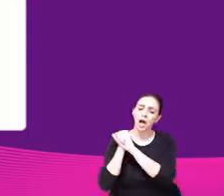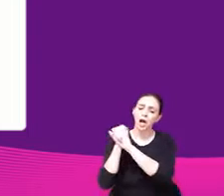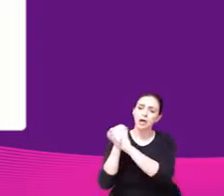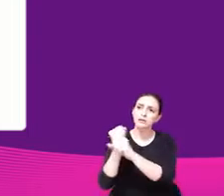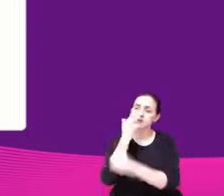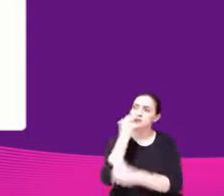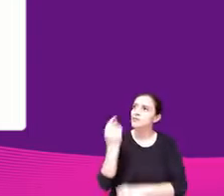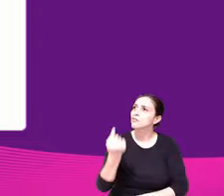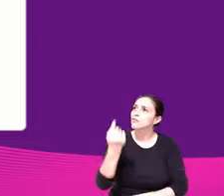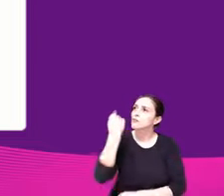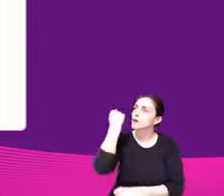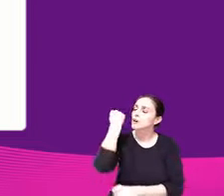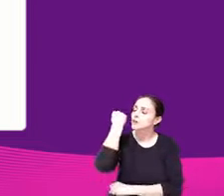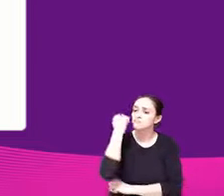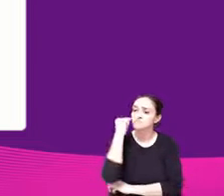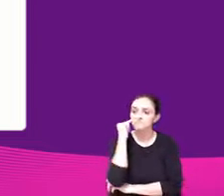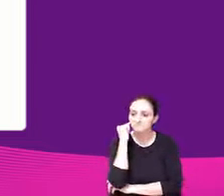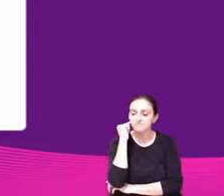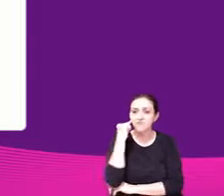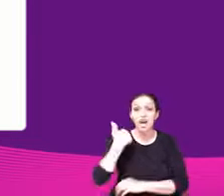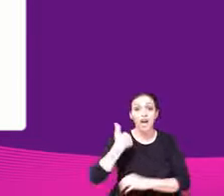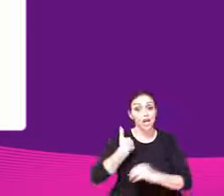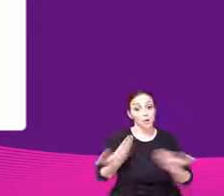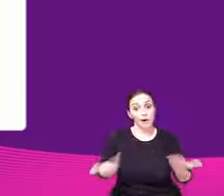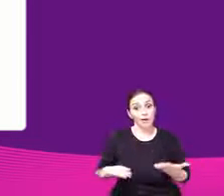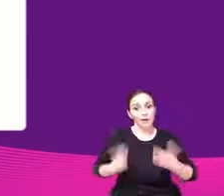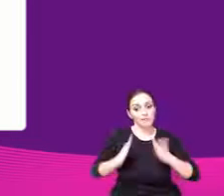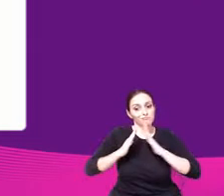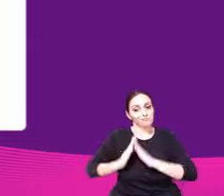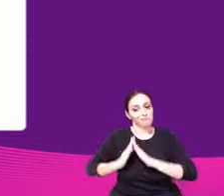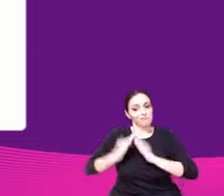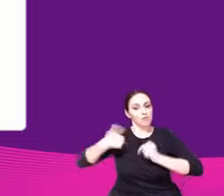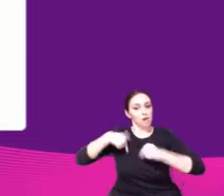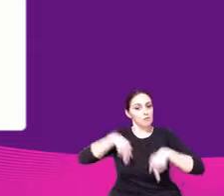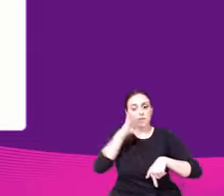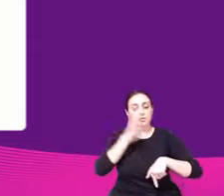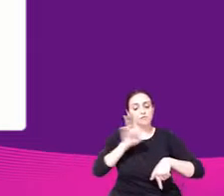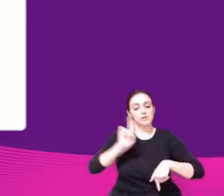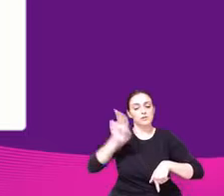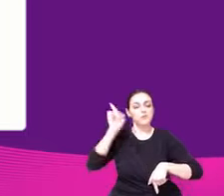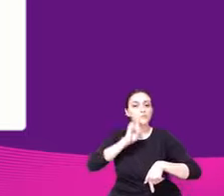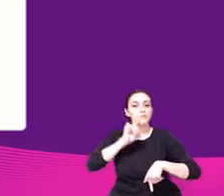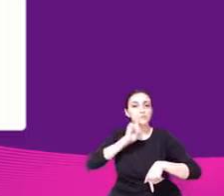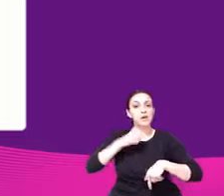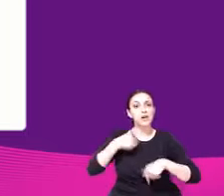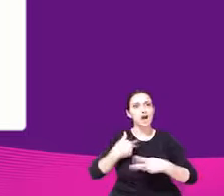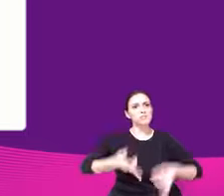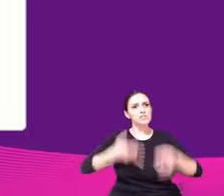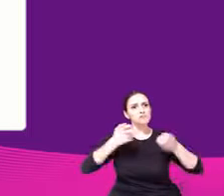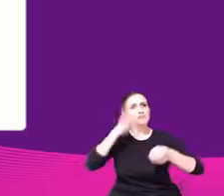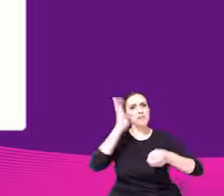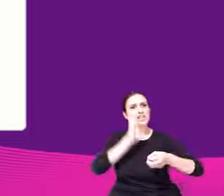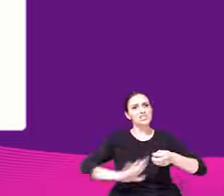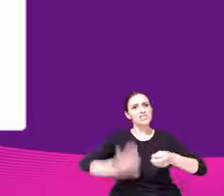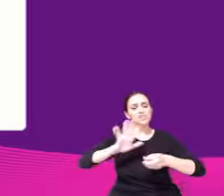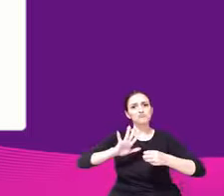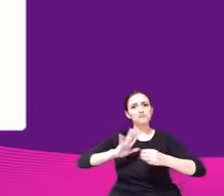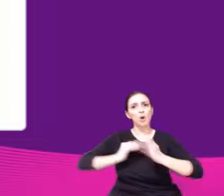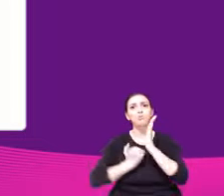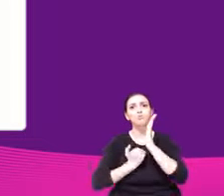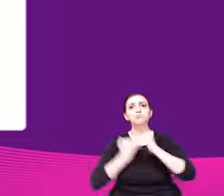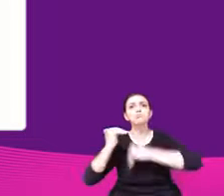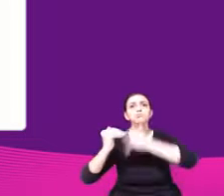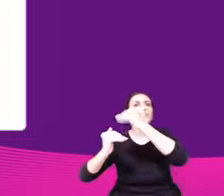trás, agora morando aqui nos Estados Unidos, né, eu vejo que muito pouco se avançou, né, nessa área no